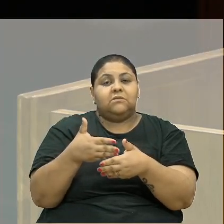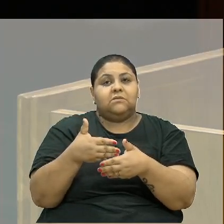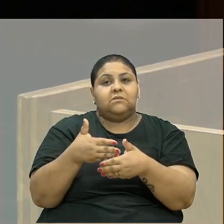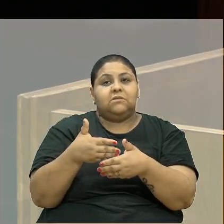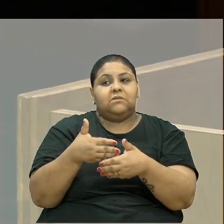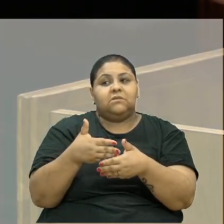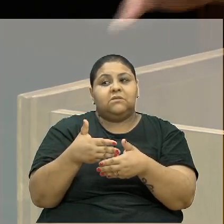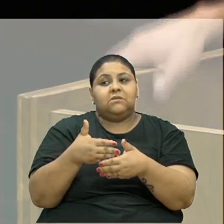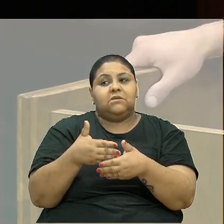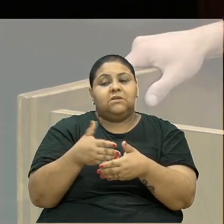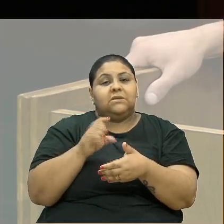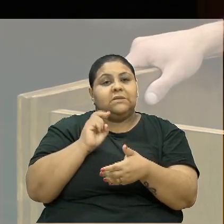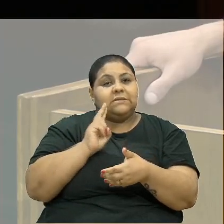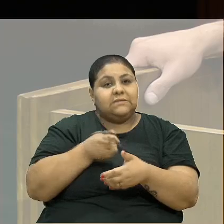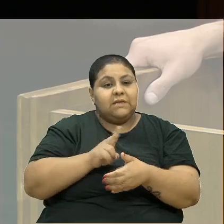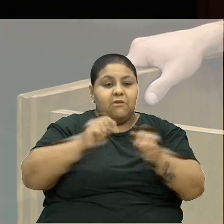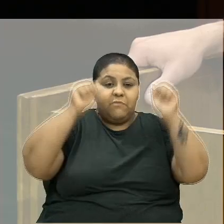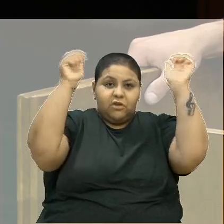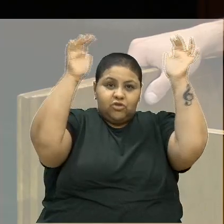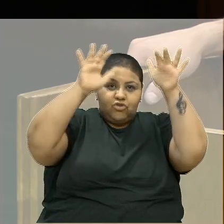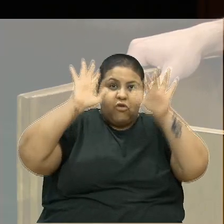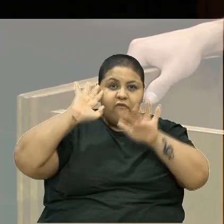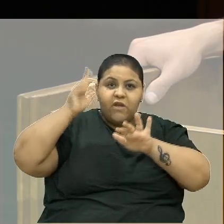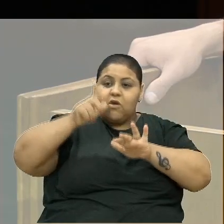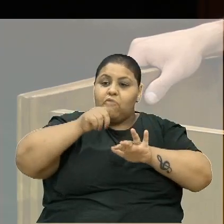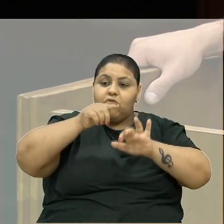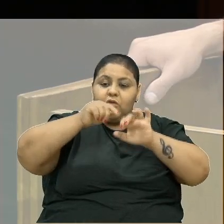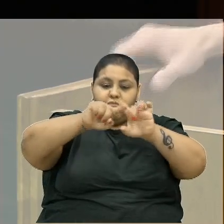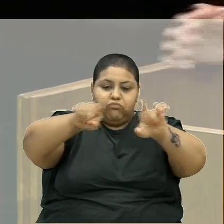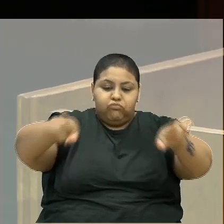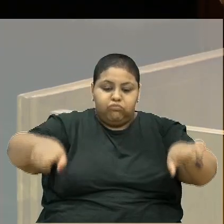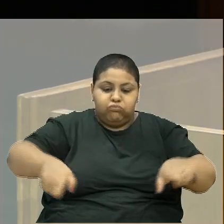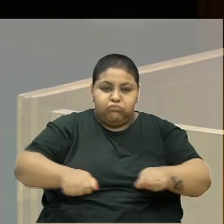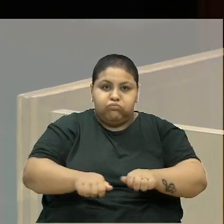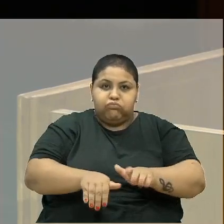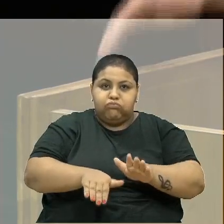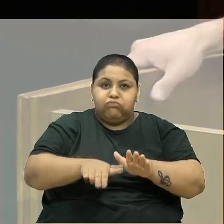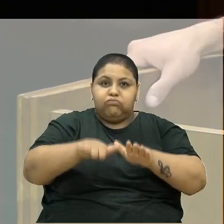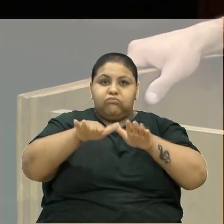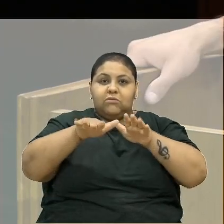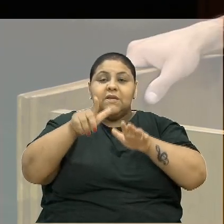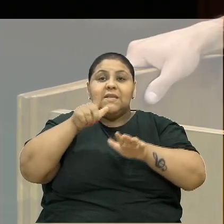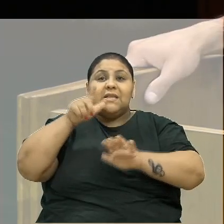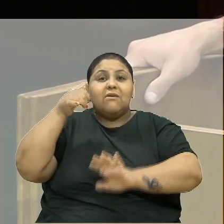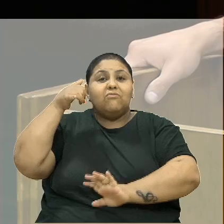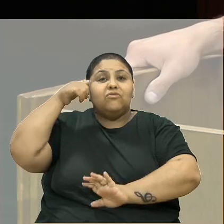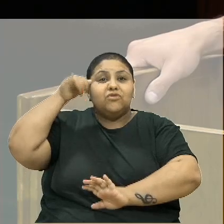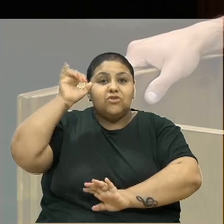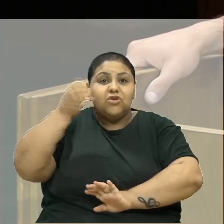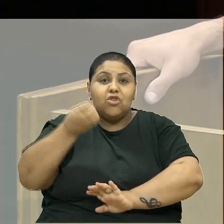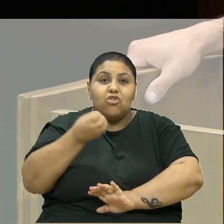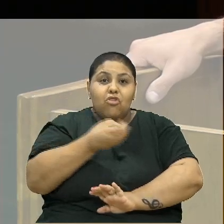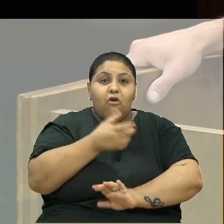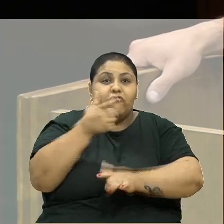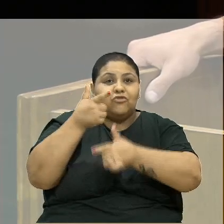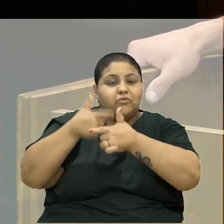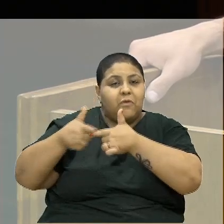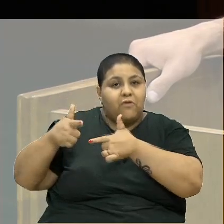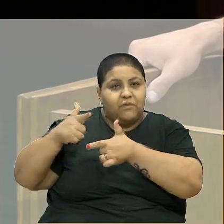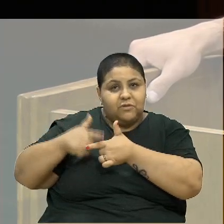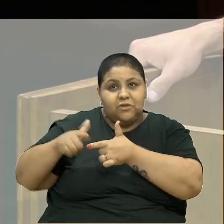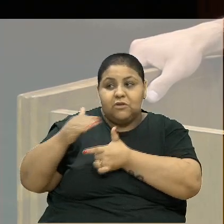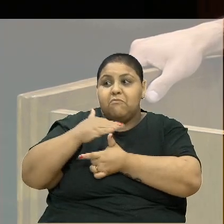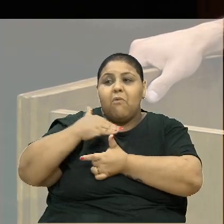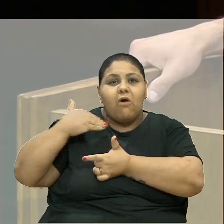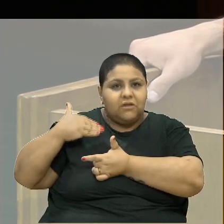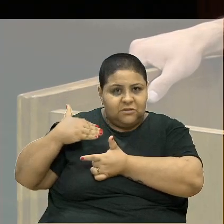cada vez que chove também ocorrem alguns alagamentos. Nós temos que evitar novas fatalidades e